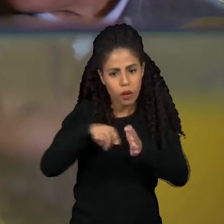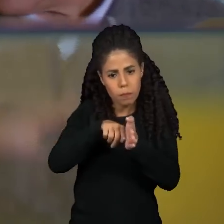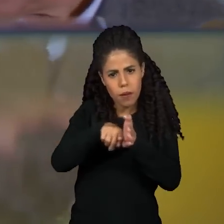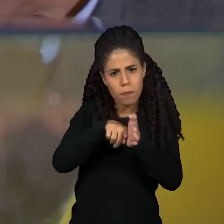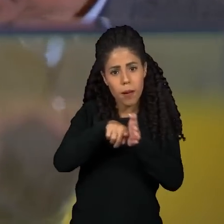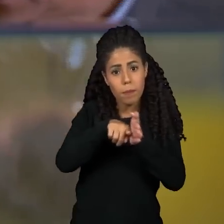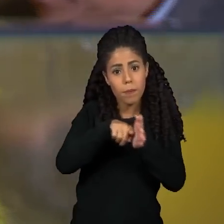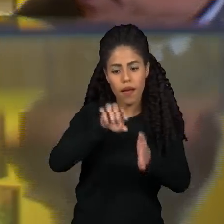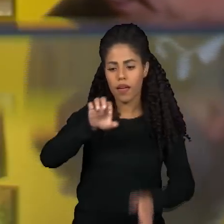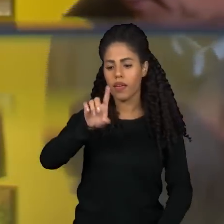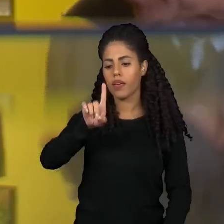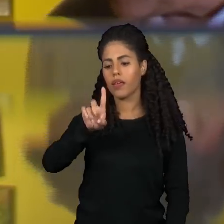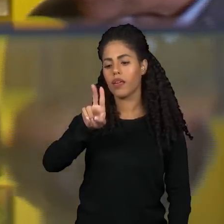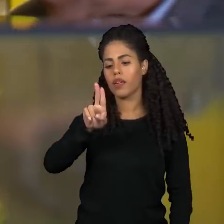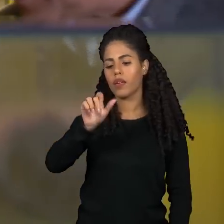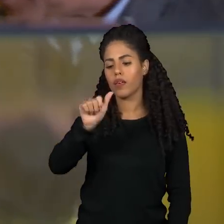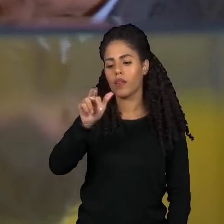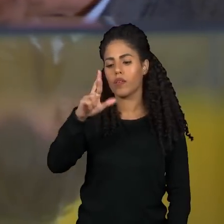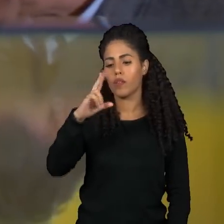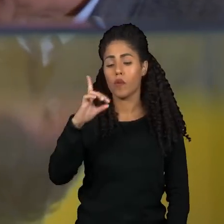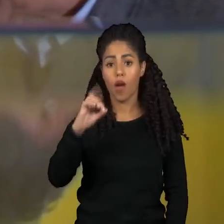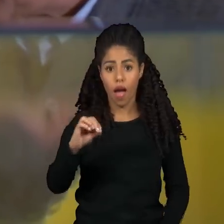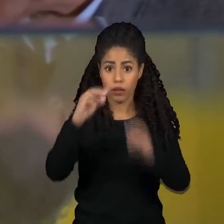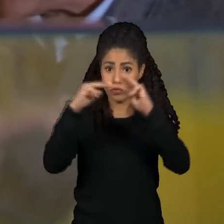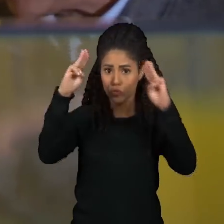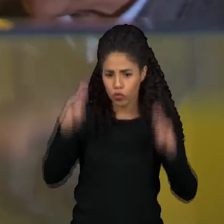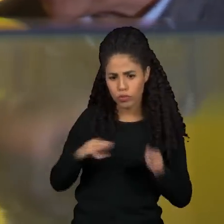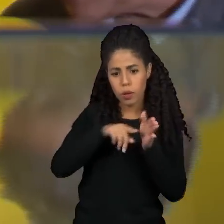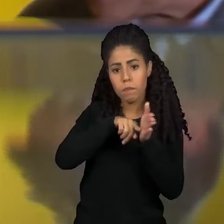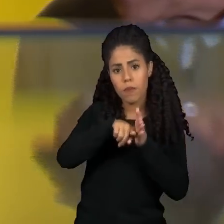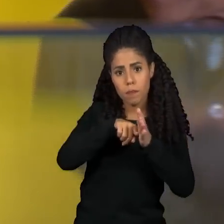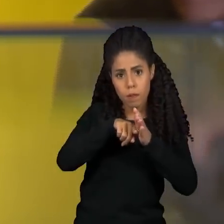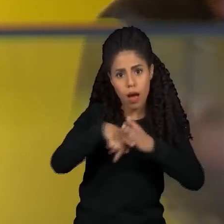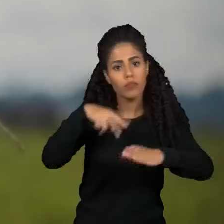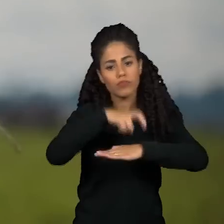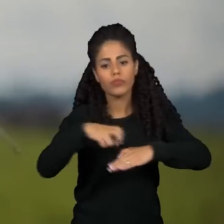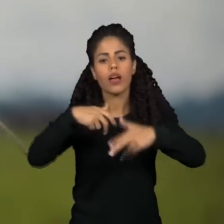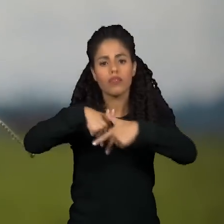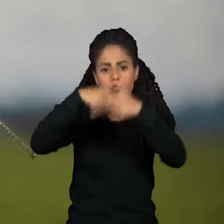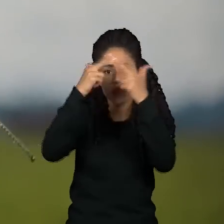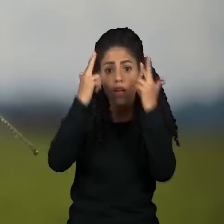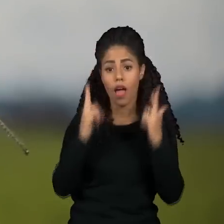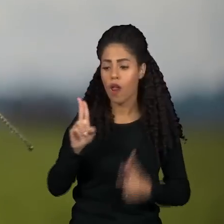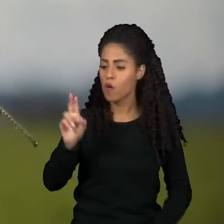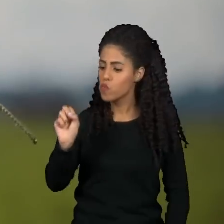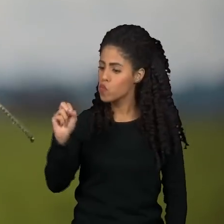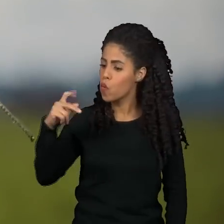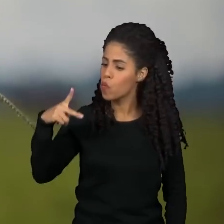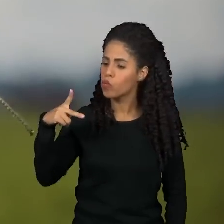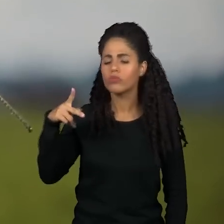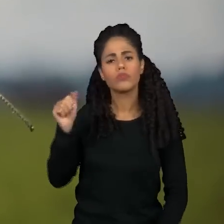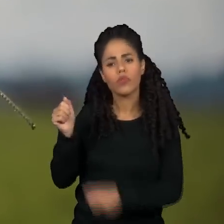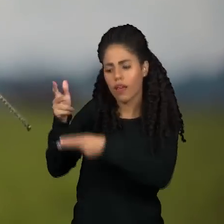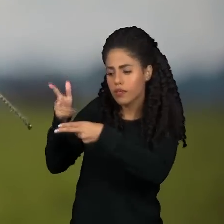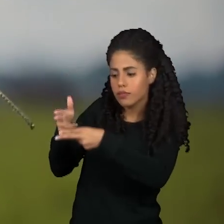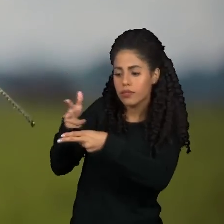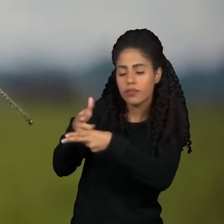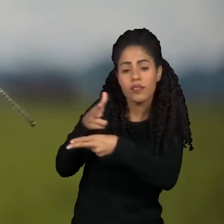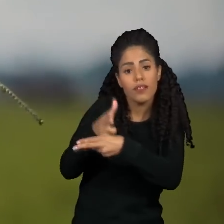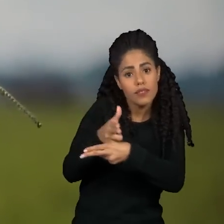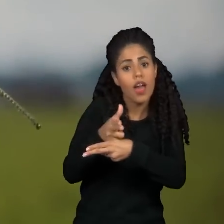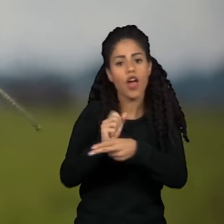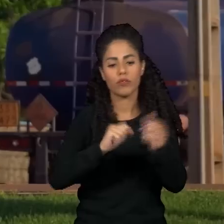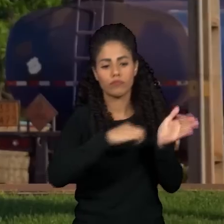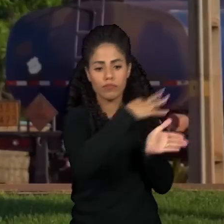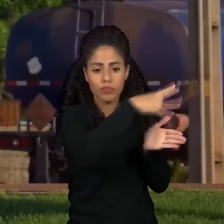Neves, professor do Museu de Arqueologia e Etnologia da USP, está na série Amazônia, Arqueologia